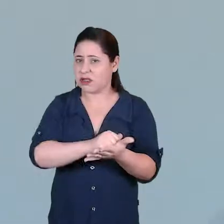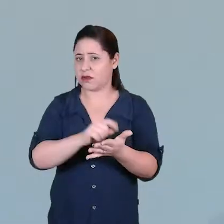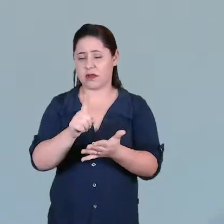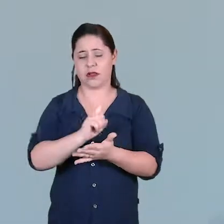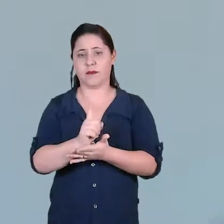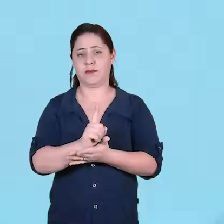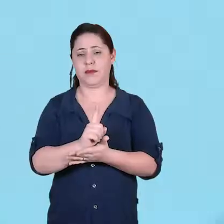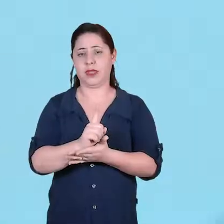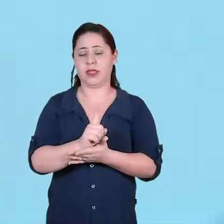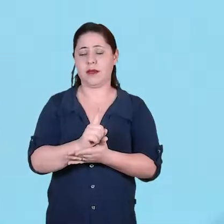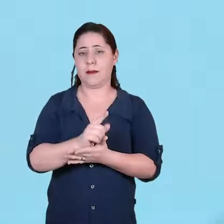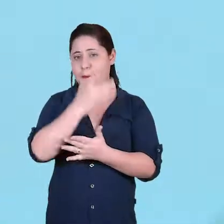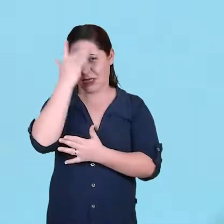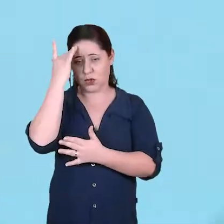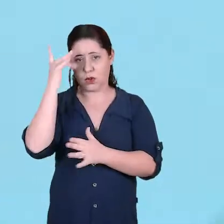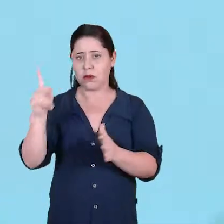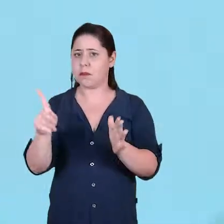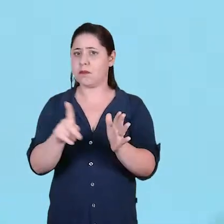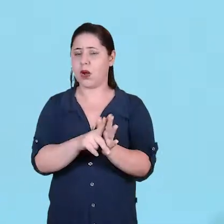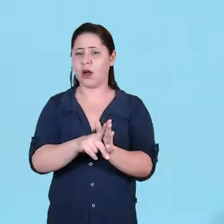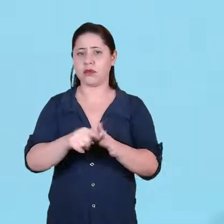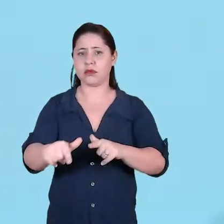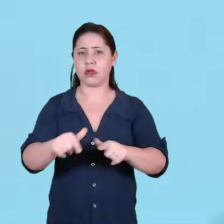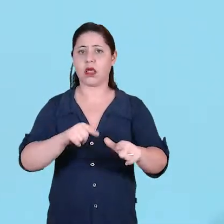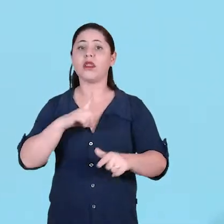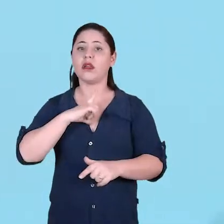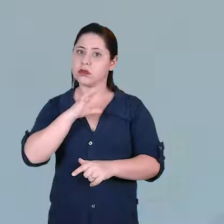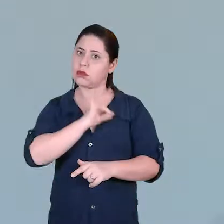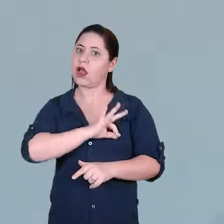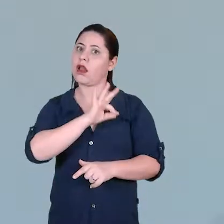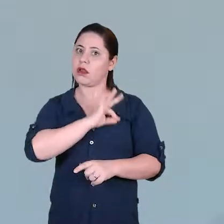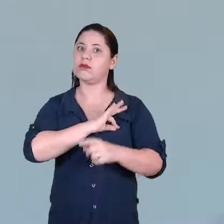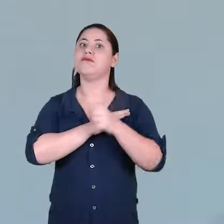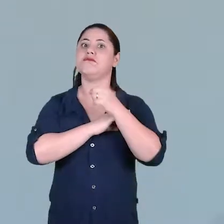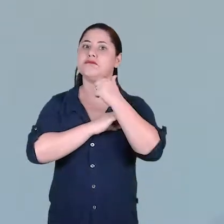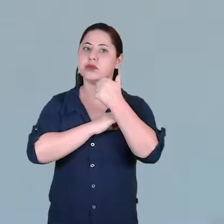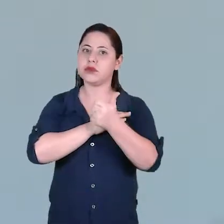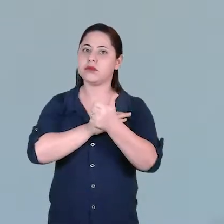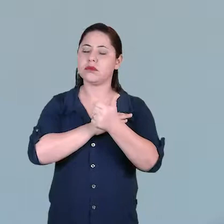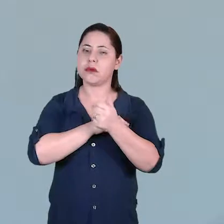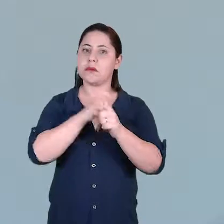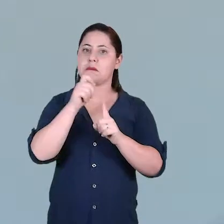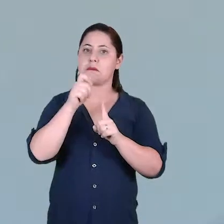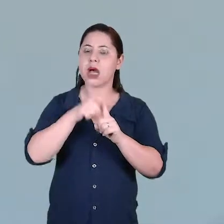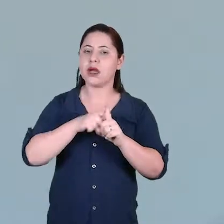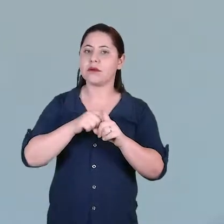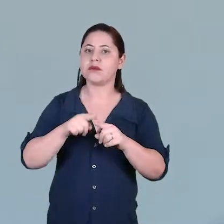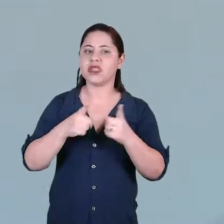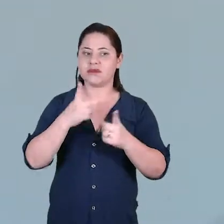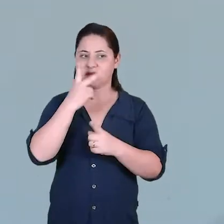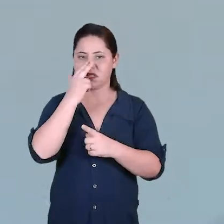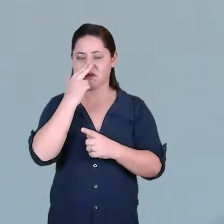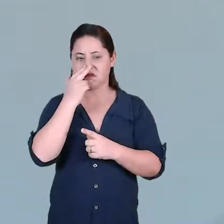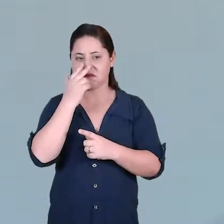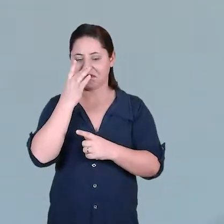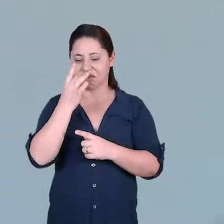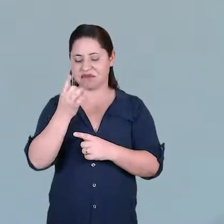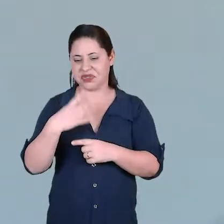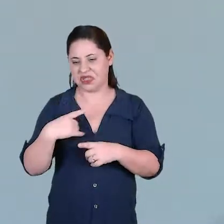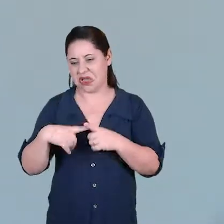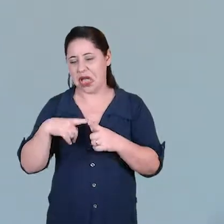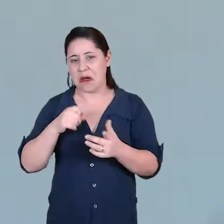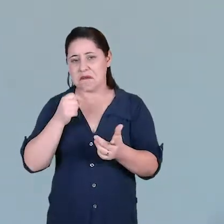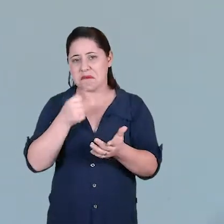profissionais liberais. Essas pessoas que até têm uma rentabilidade boa mensal, elas se sentem desprestigiadas em contribuir